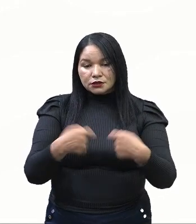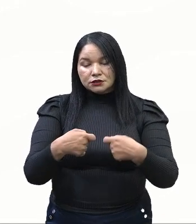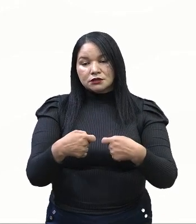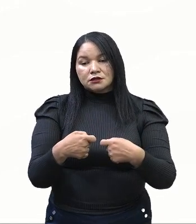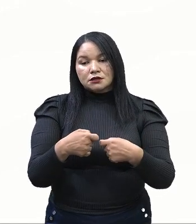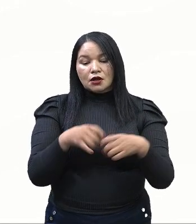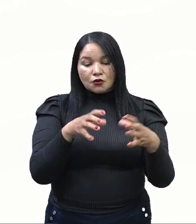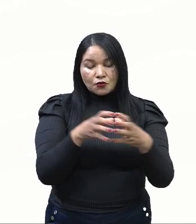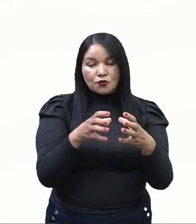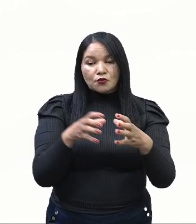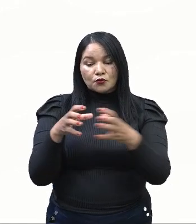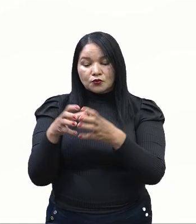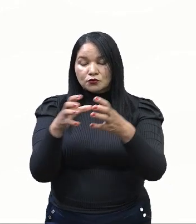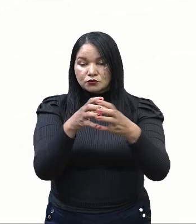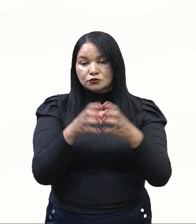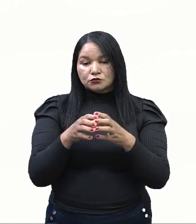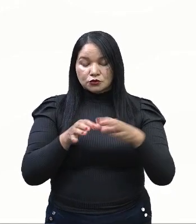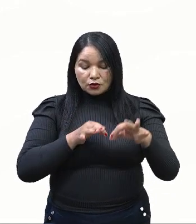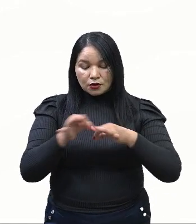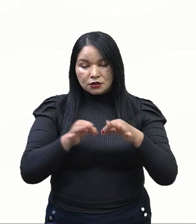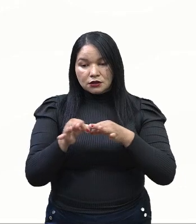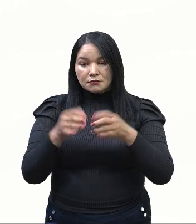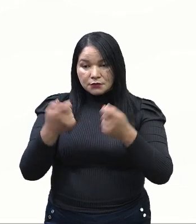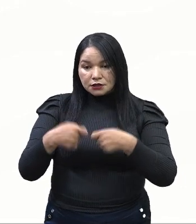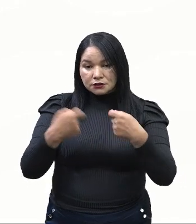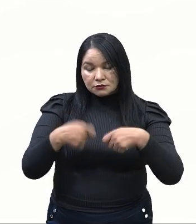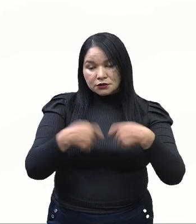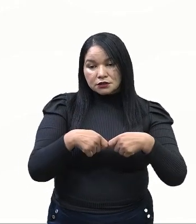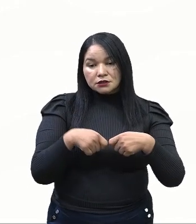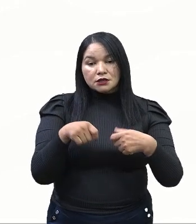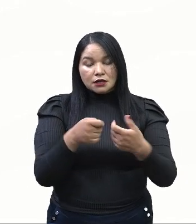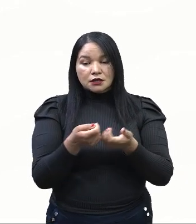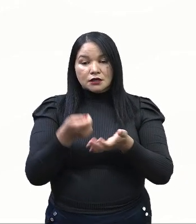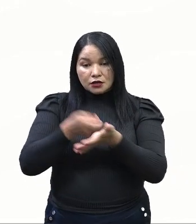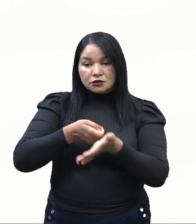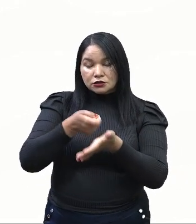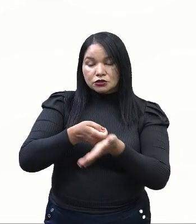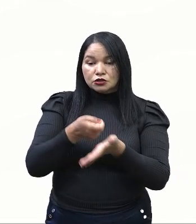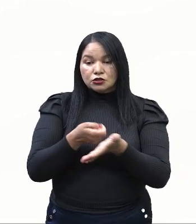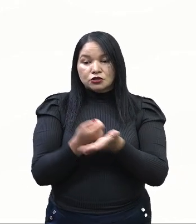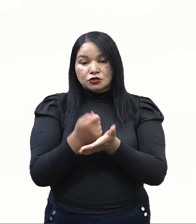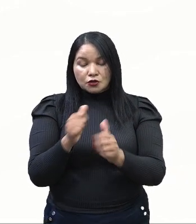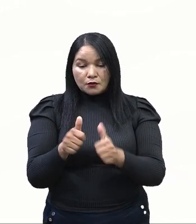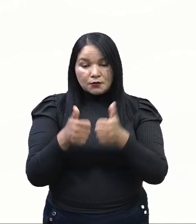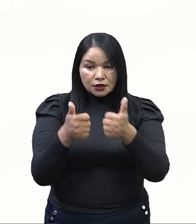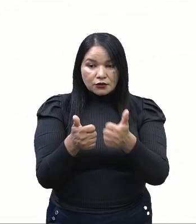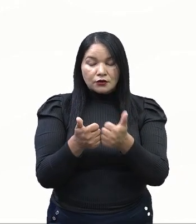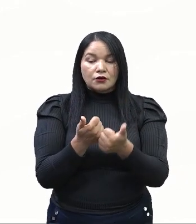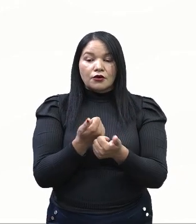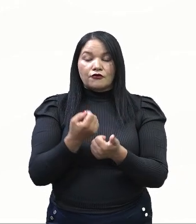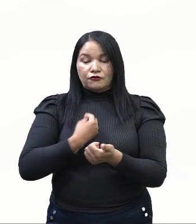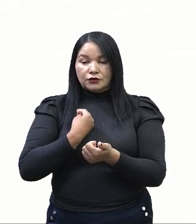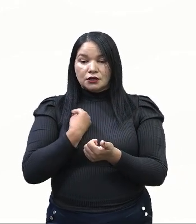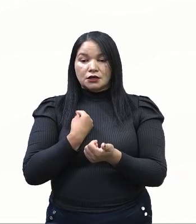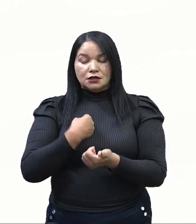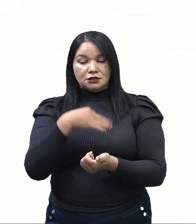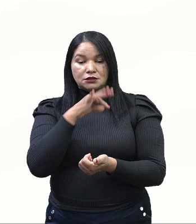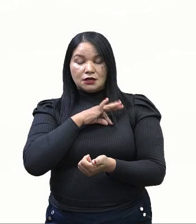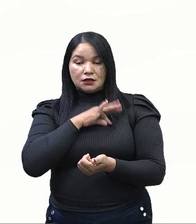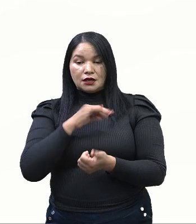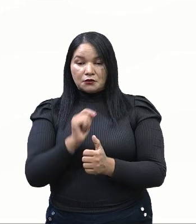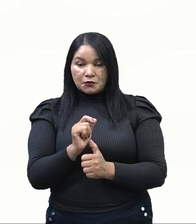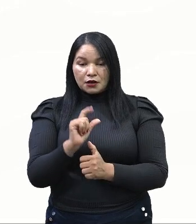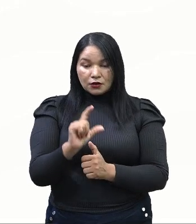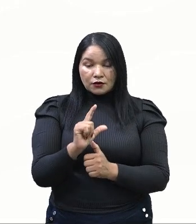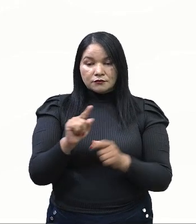grupos começam a se organizar e exigir melhores condições de vida, de salário, lutas por terra, é